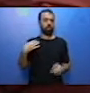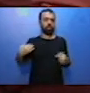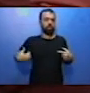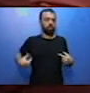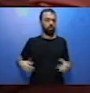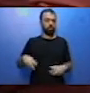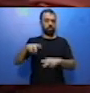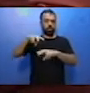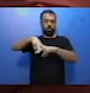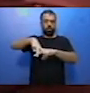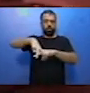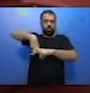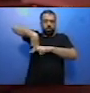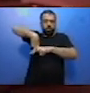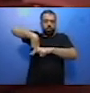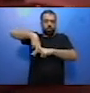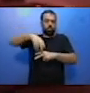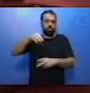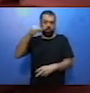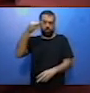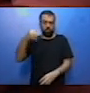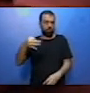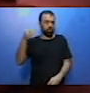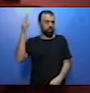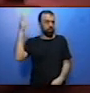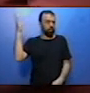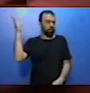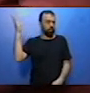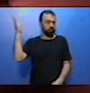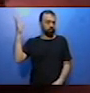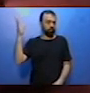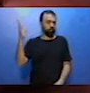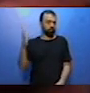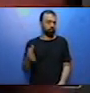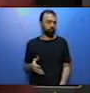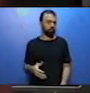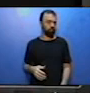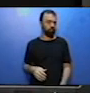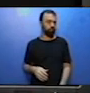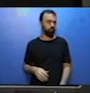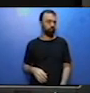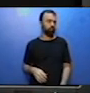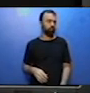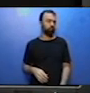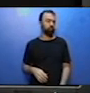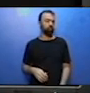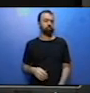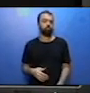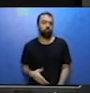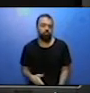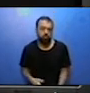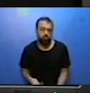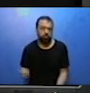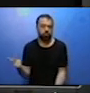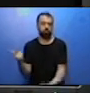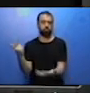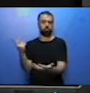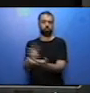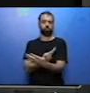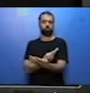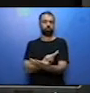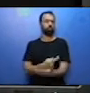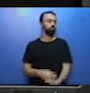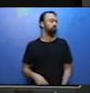costas bem rentes ao encosto da cadeira junto com os glúteos né com o olhar reto não e a errada é